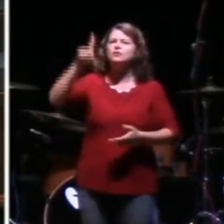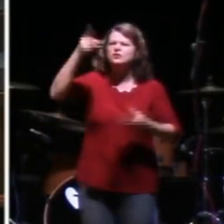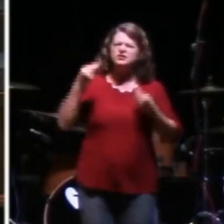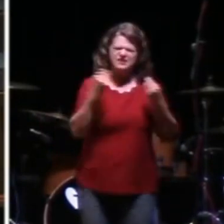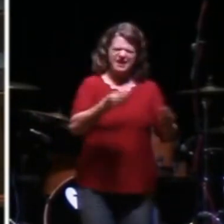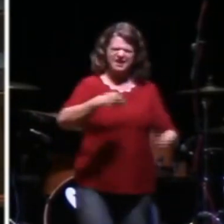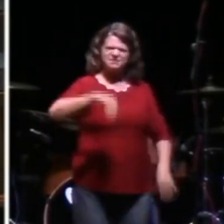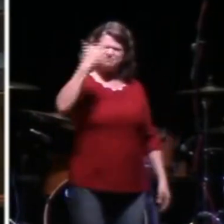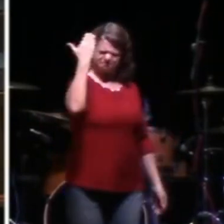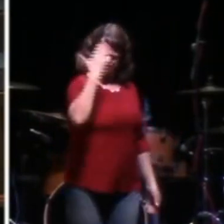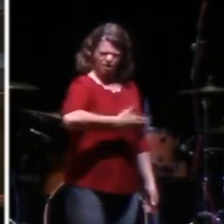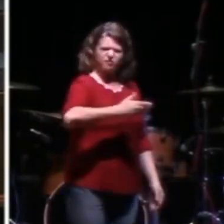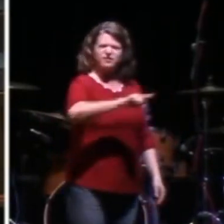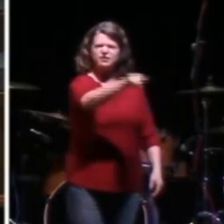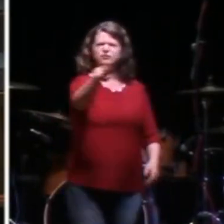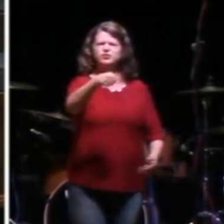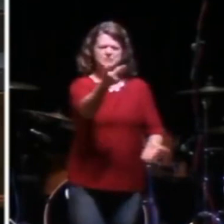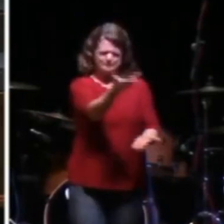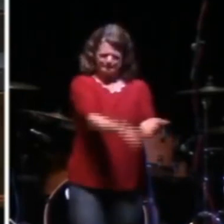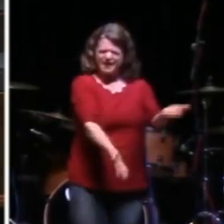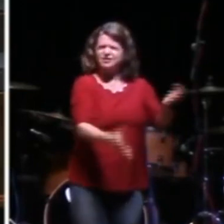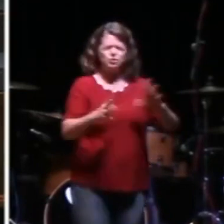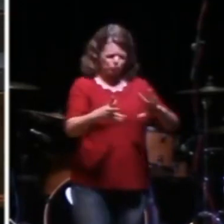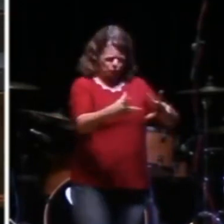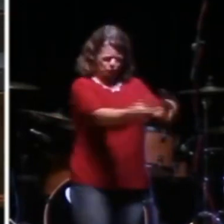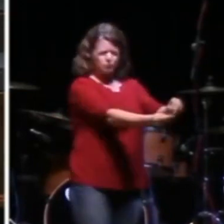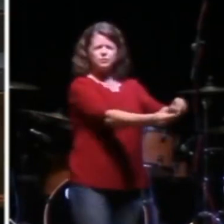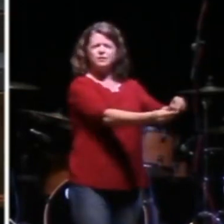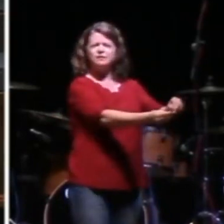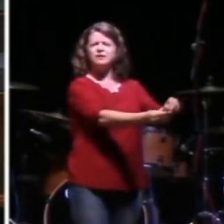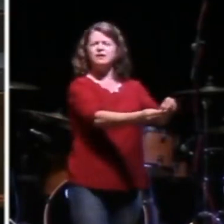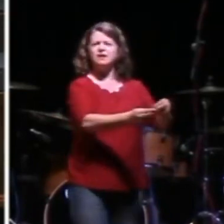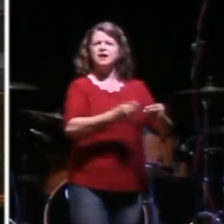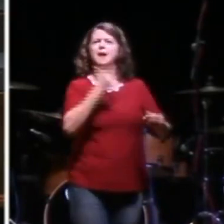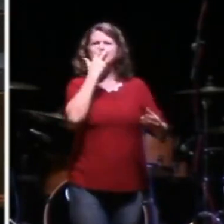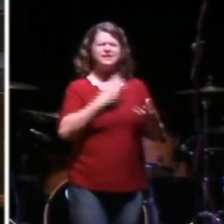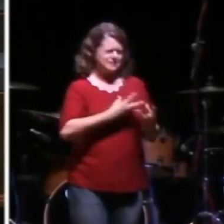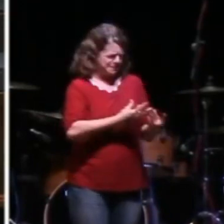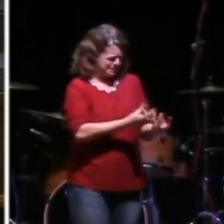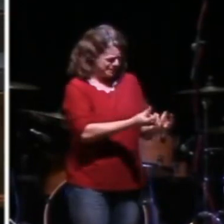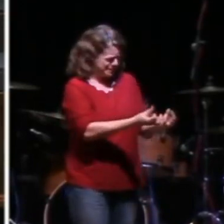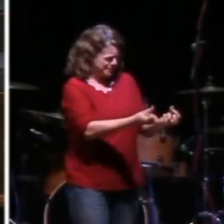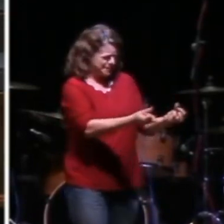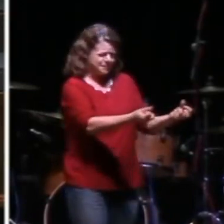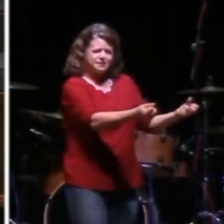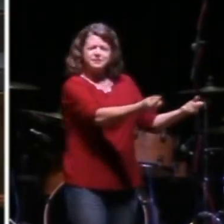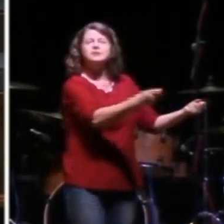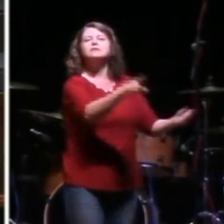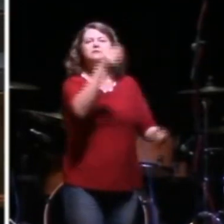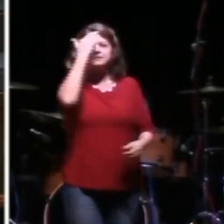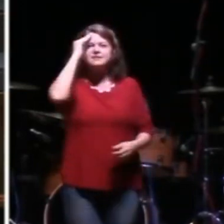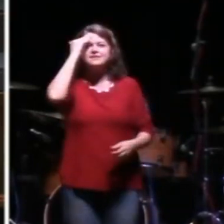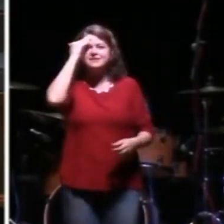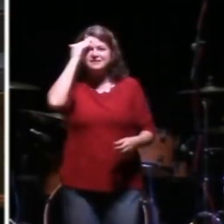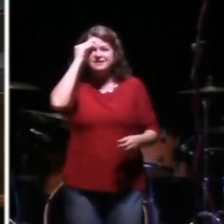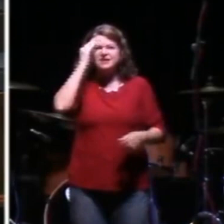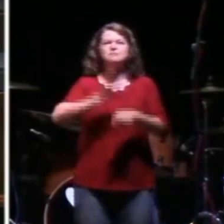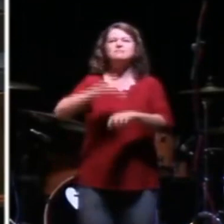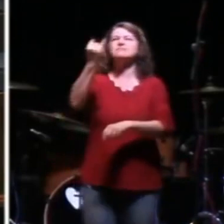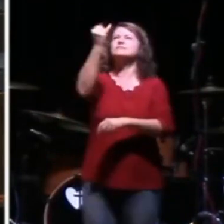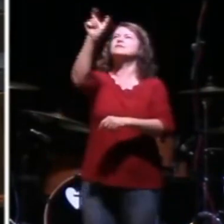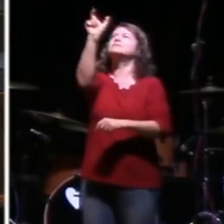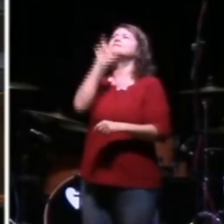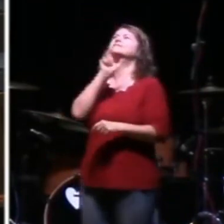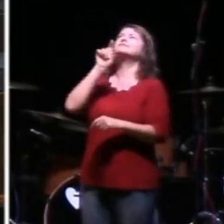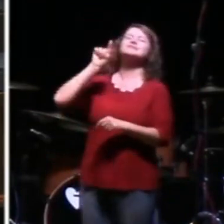tudo você perde tudo que você vai para o deserto você vai entender que nem só de pão vive o homem mas de toda palavra que sai da boca de deus